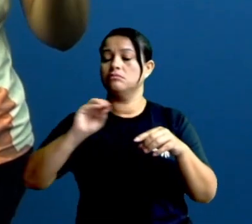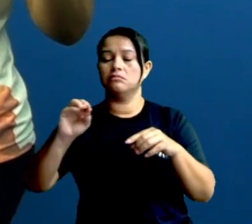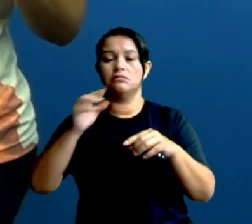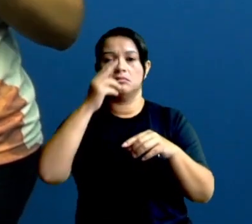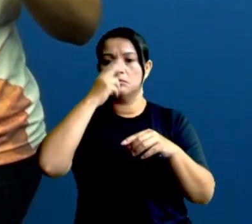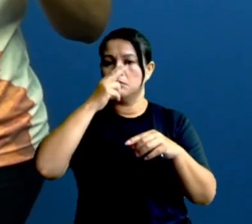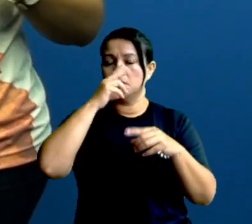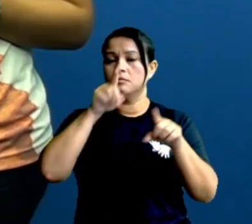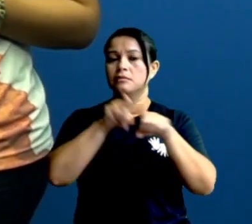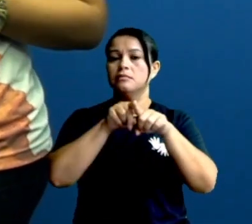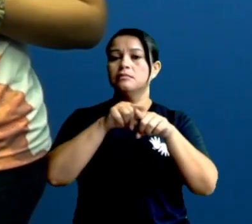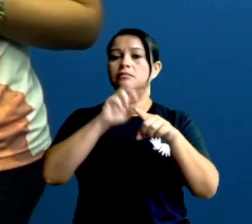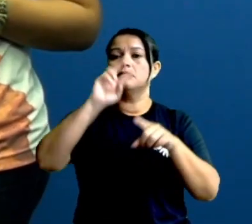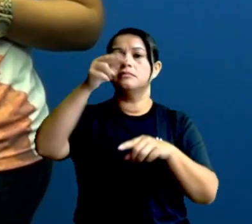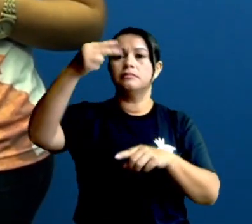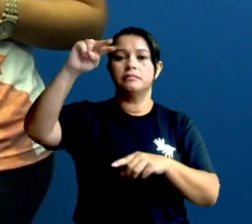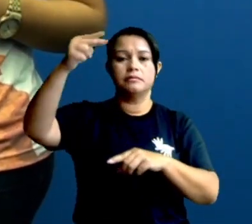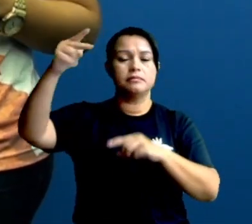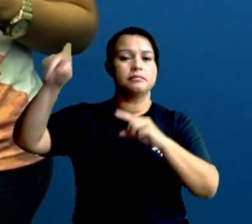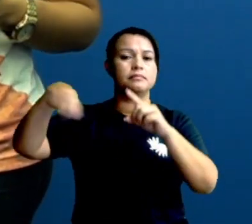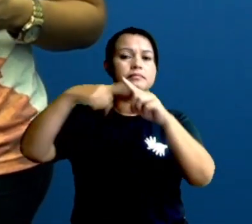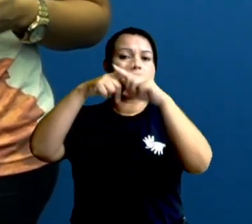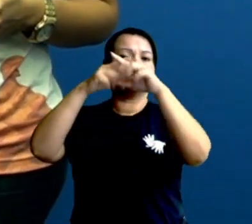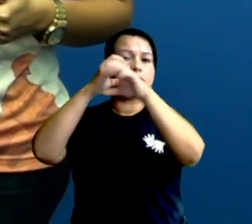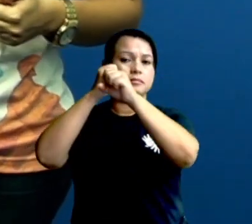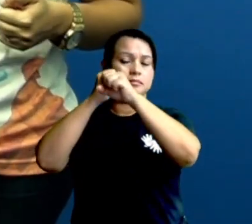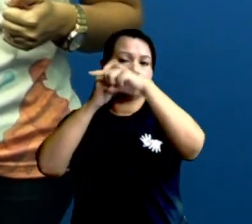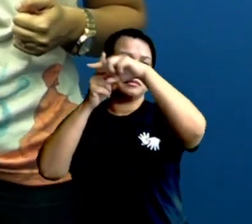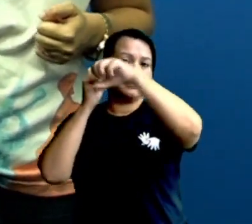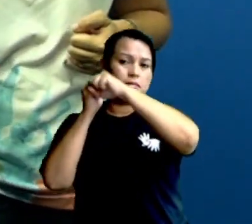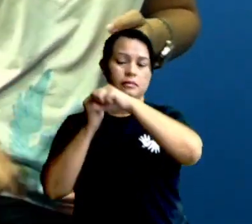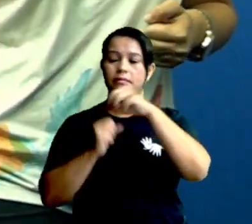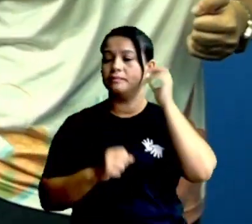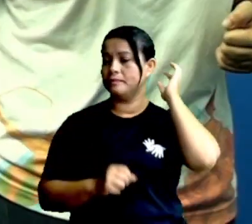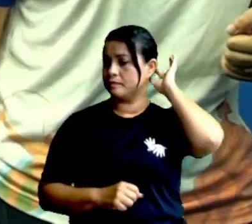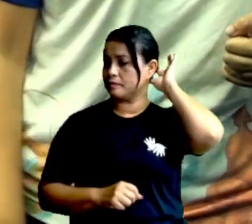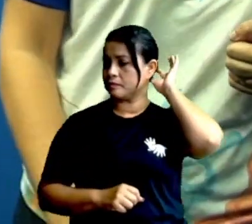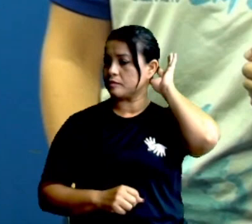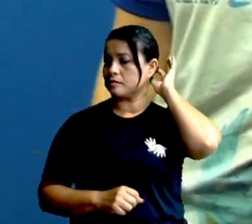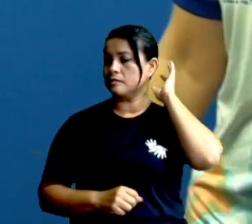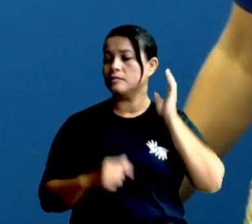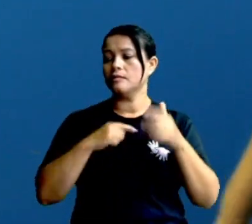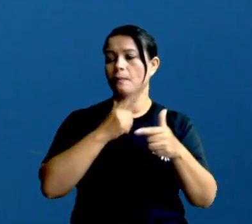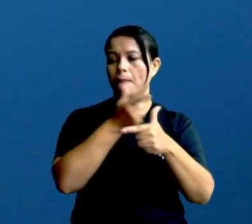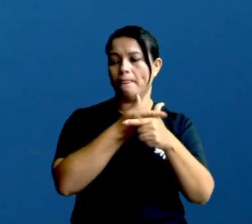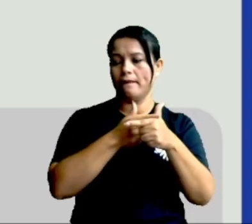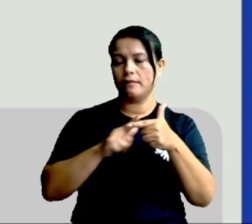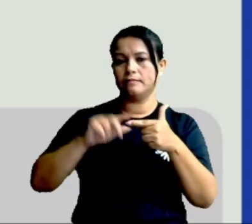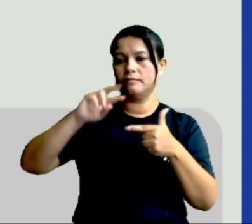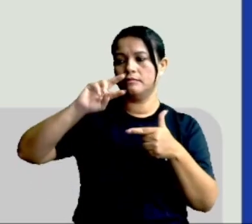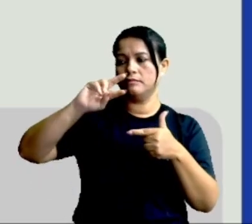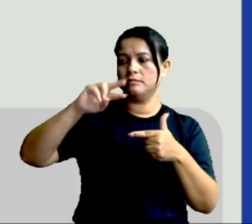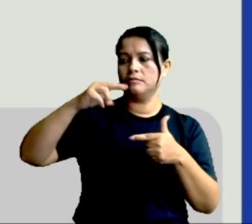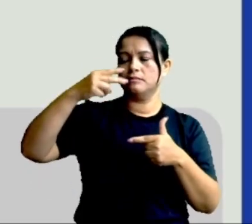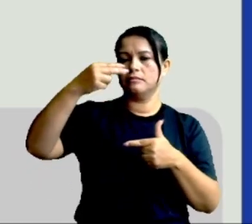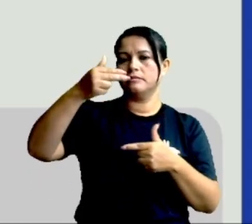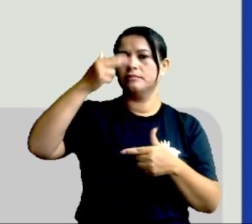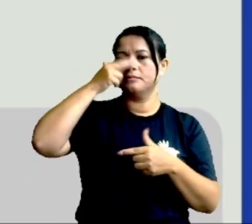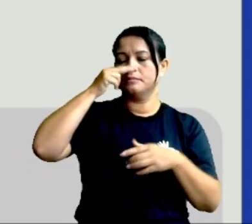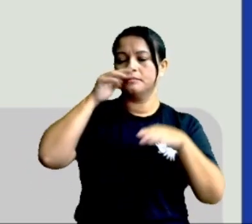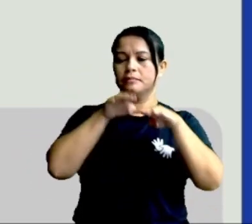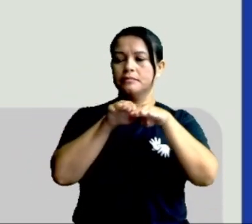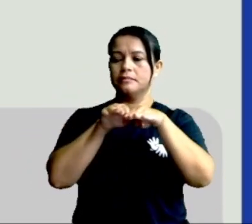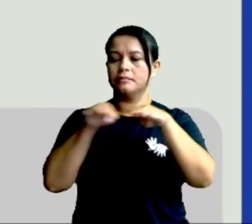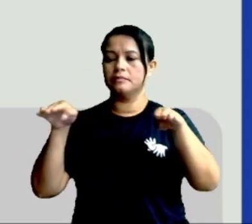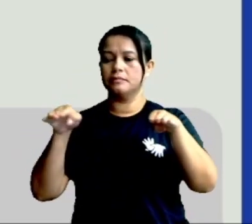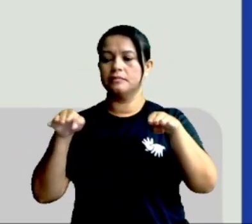mesma base, nós vamos somar os expoentes, ok? Divisão de potência de mesma